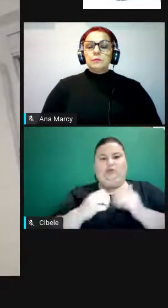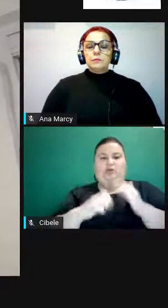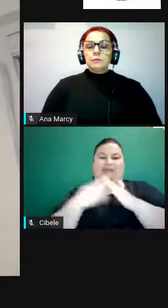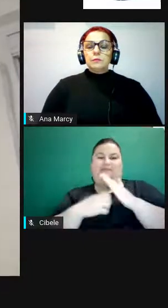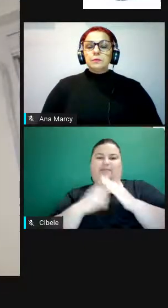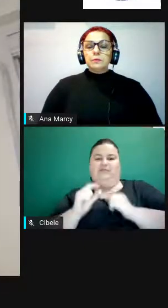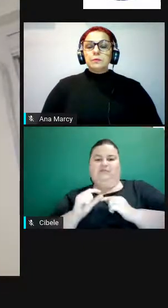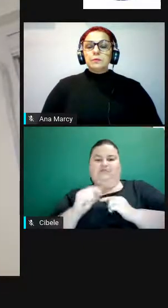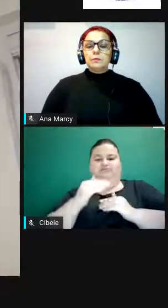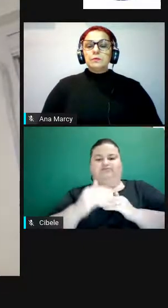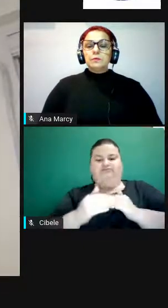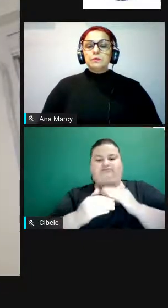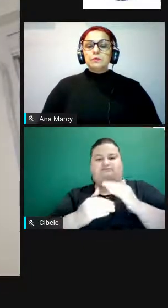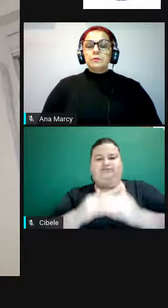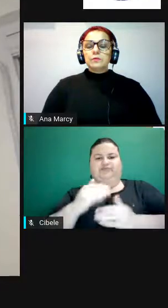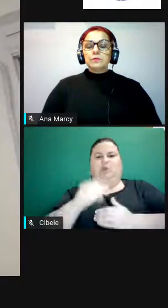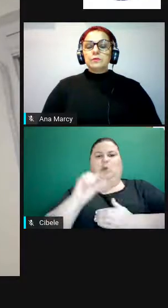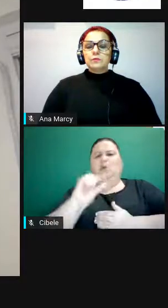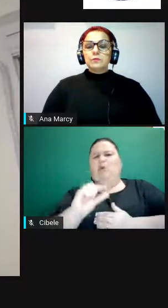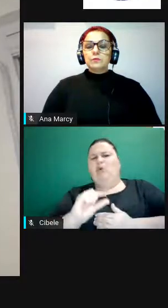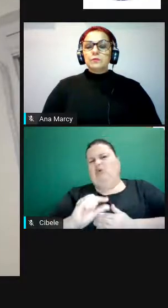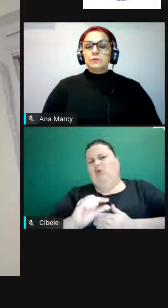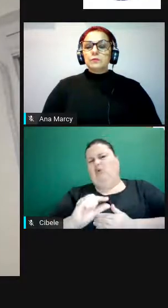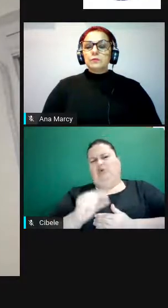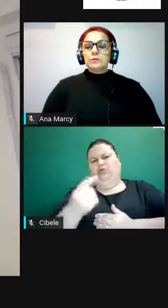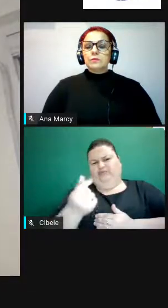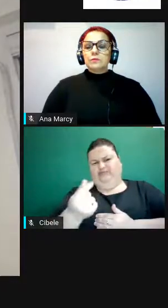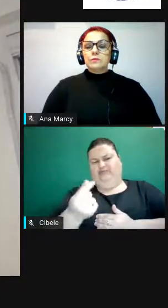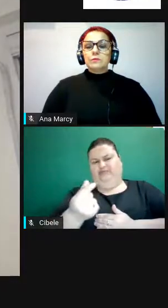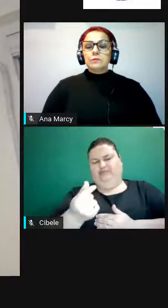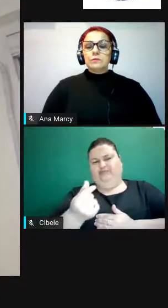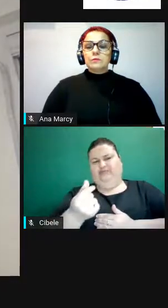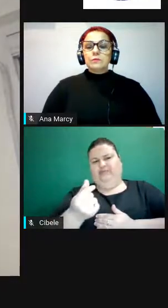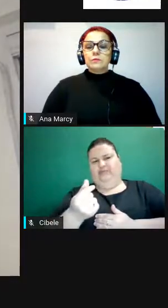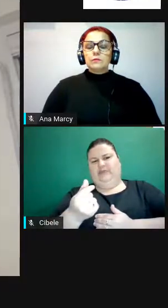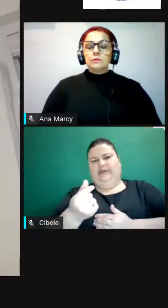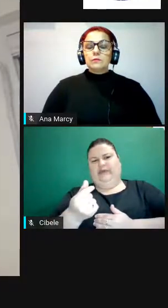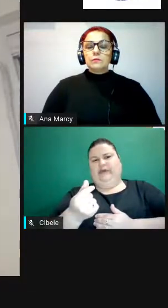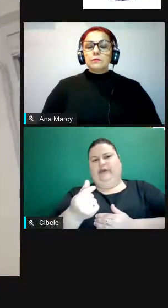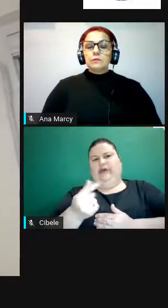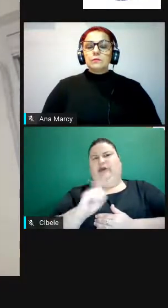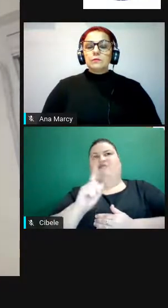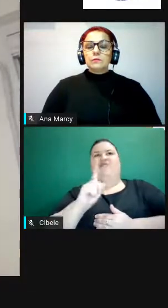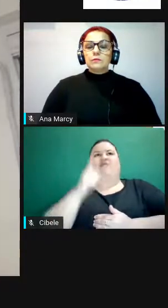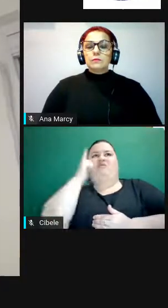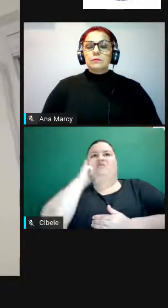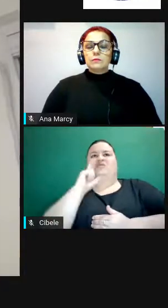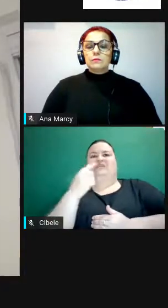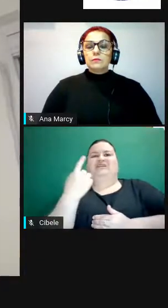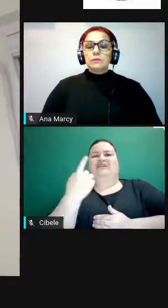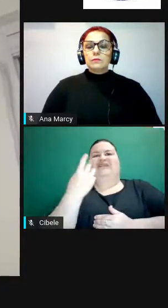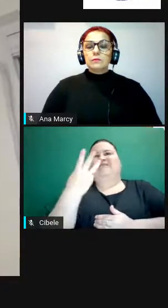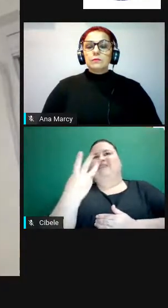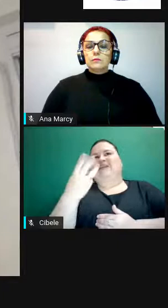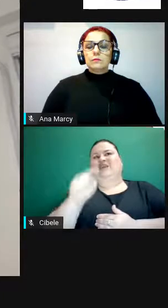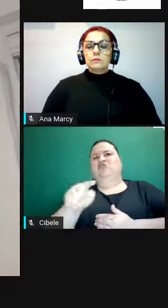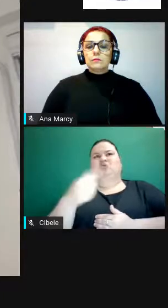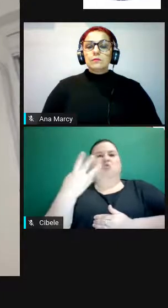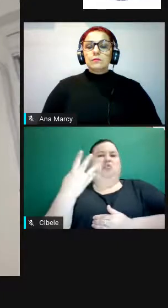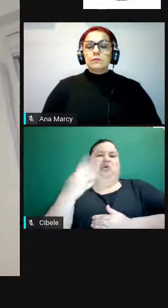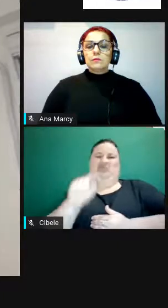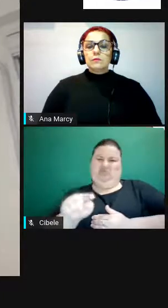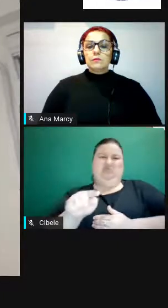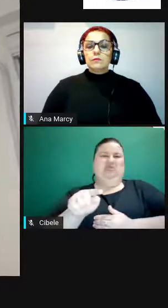faturar muito pouco né tirava um outro serviço não dava ali uns três quatro mil rádio faturamento por mês espera muito pouco